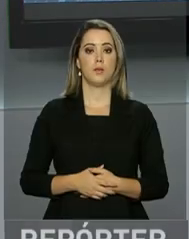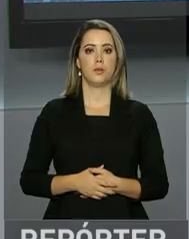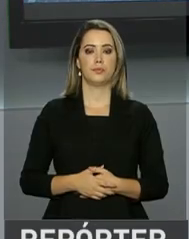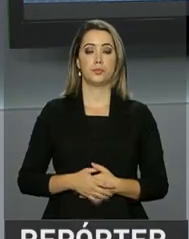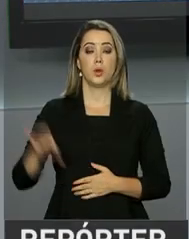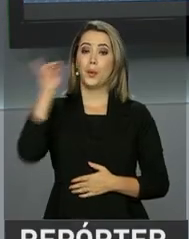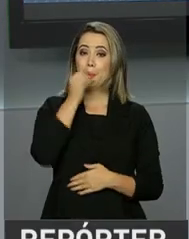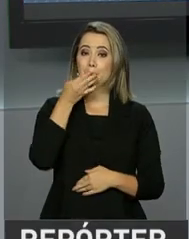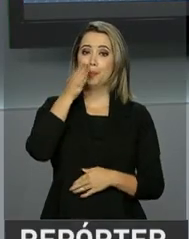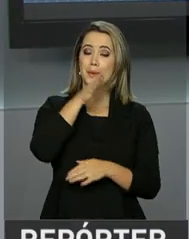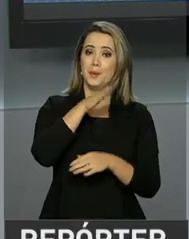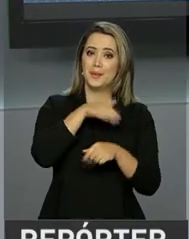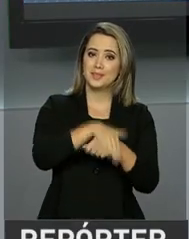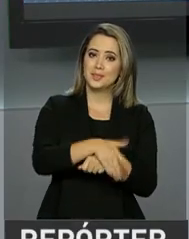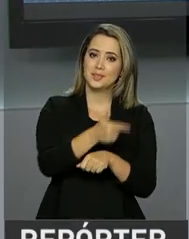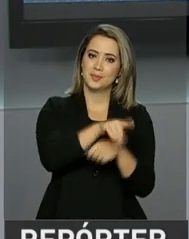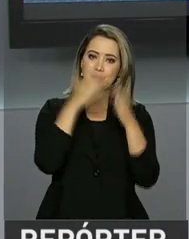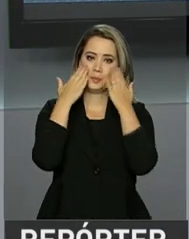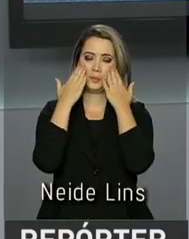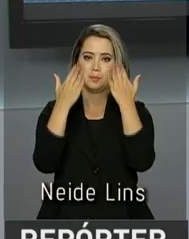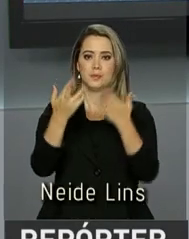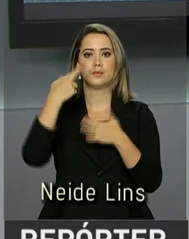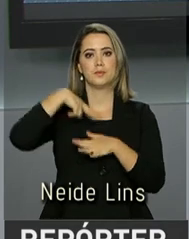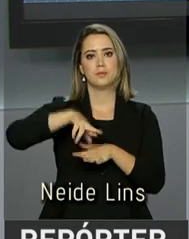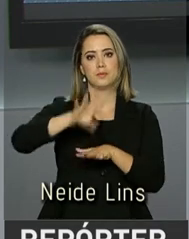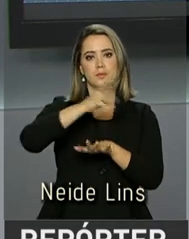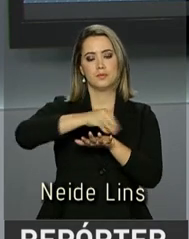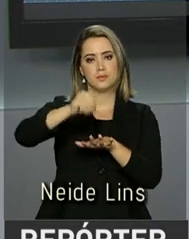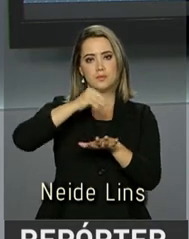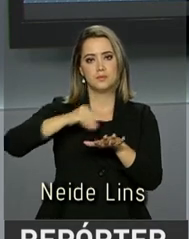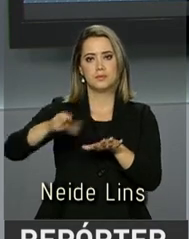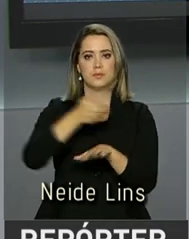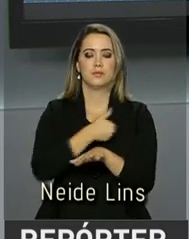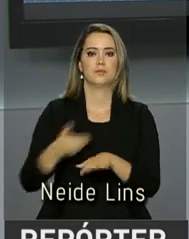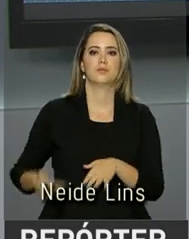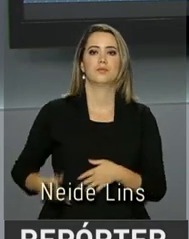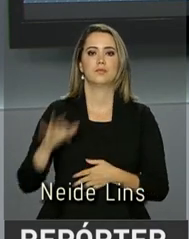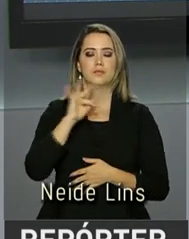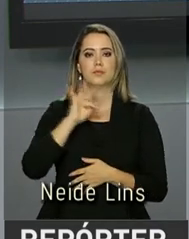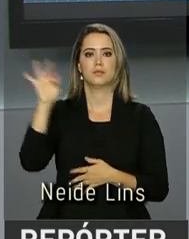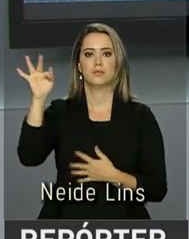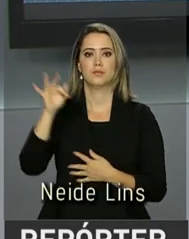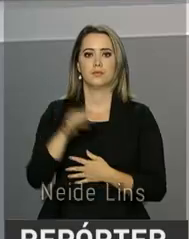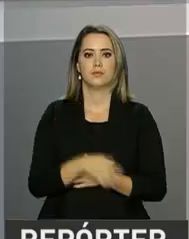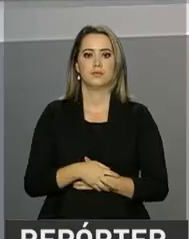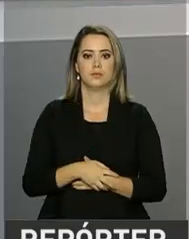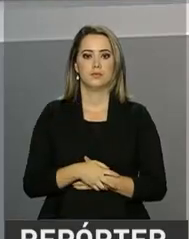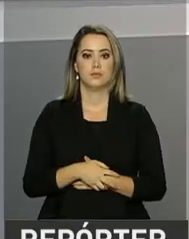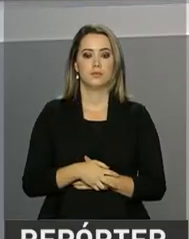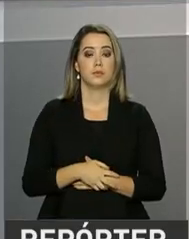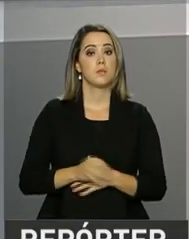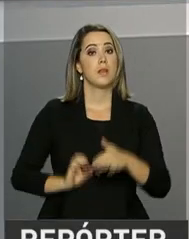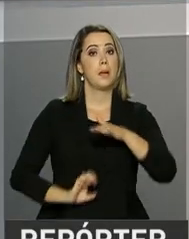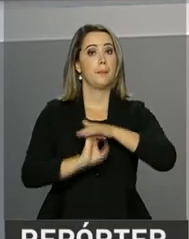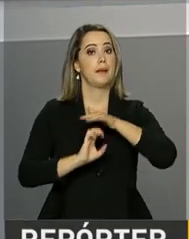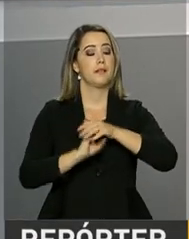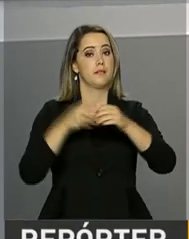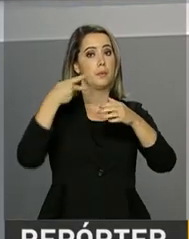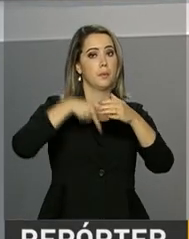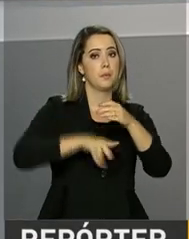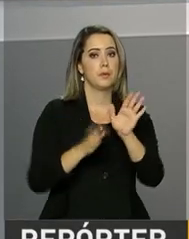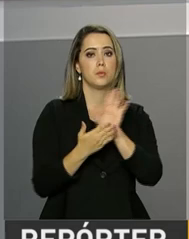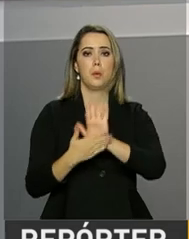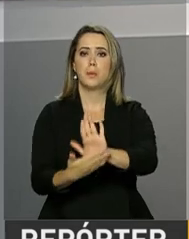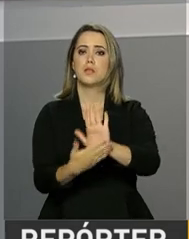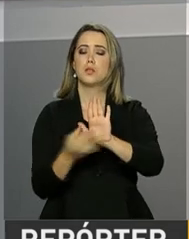Olá, boa noite. Estamos de volta com mais uma edição do Repórter NBR e as notícias do governo federal. E a Petrobras apresentou